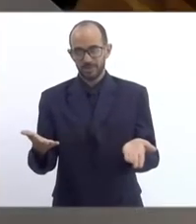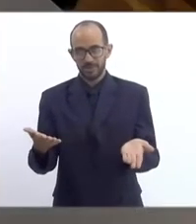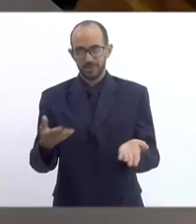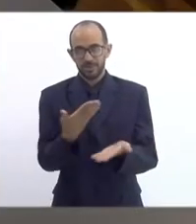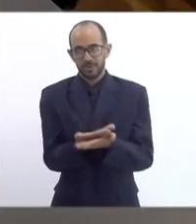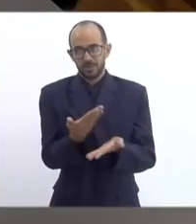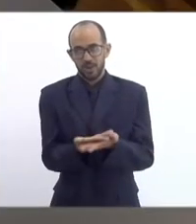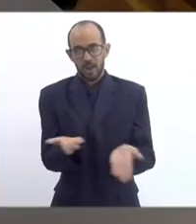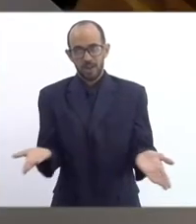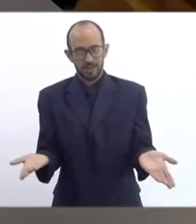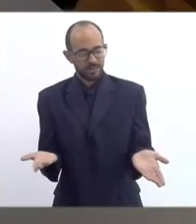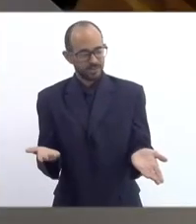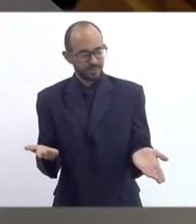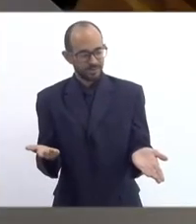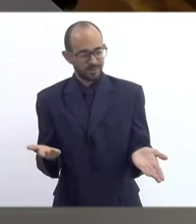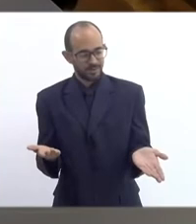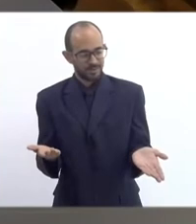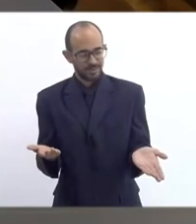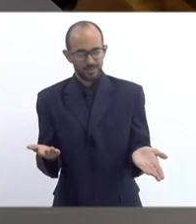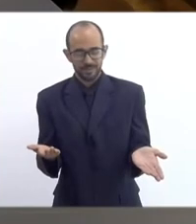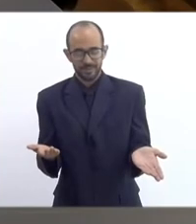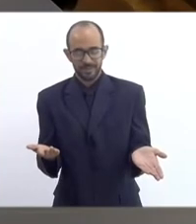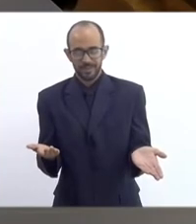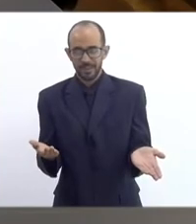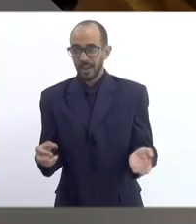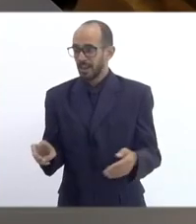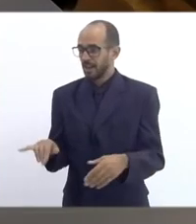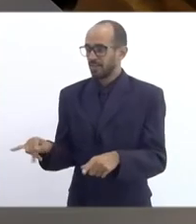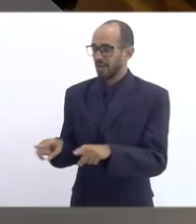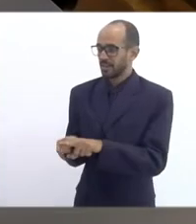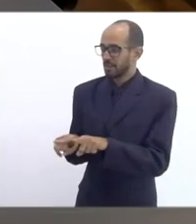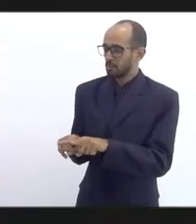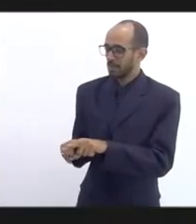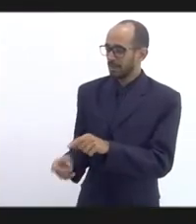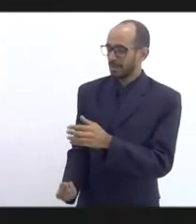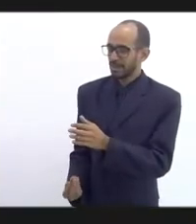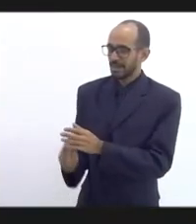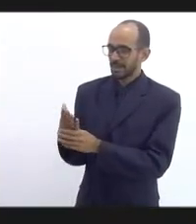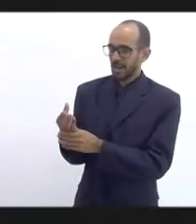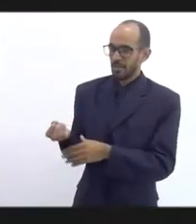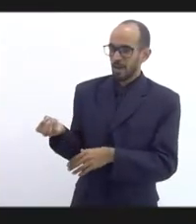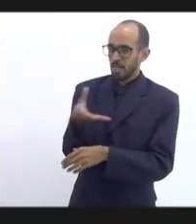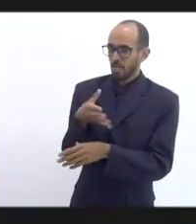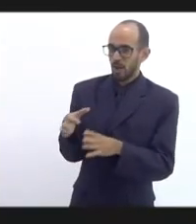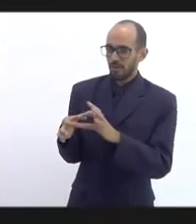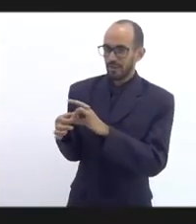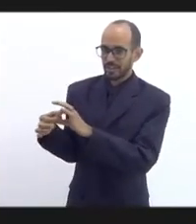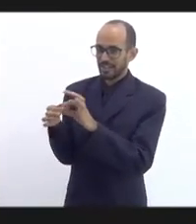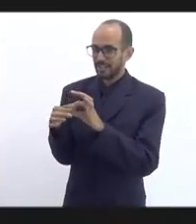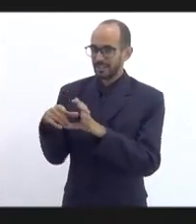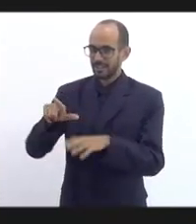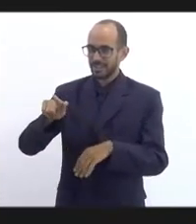juntos, escola de samba. Em discussão e votação, ele vai acabar aprovado. Vai acabar criando uma nova liga. É.